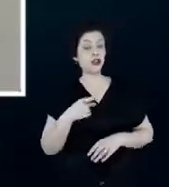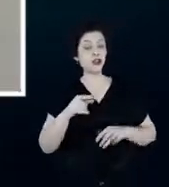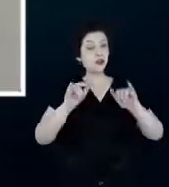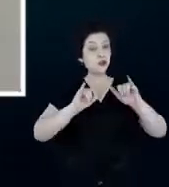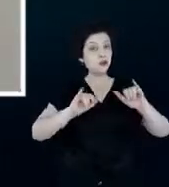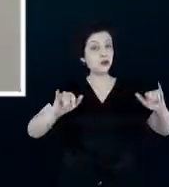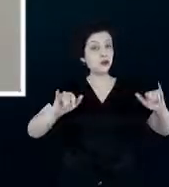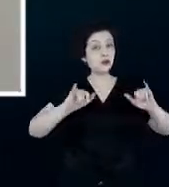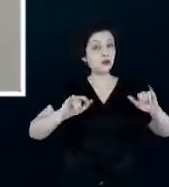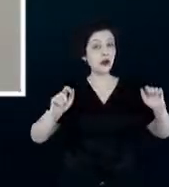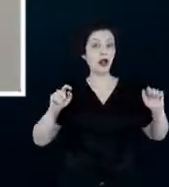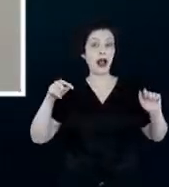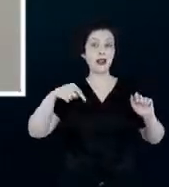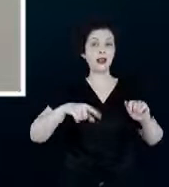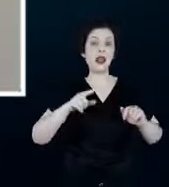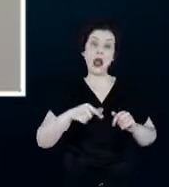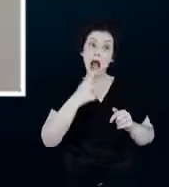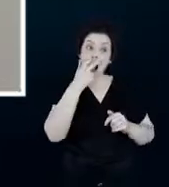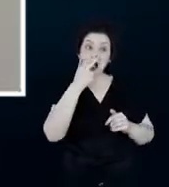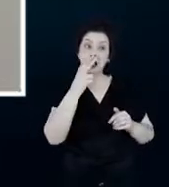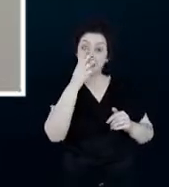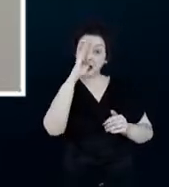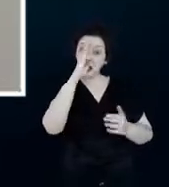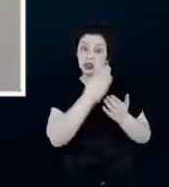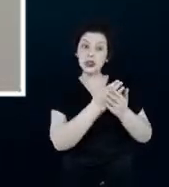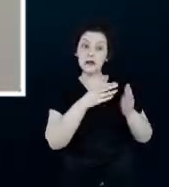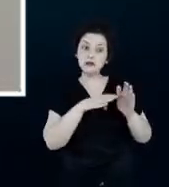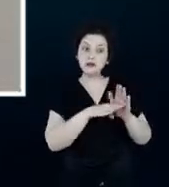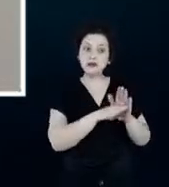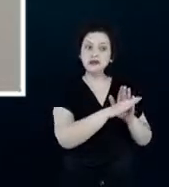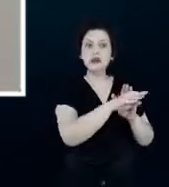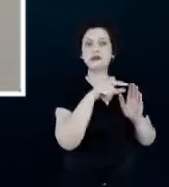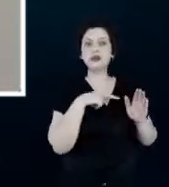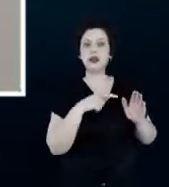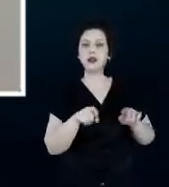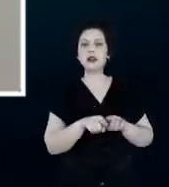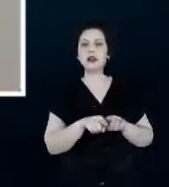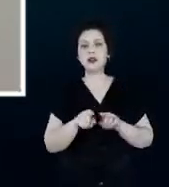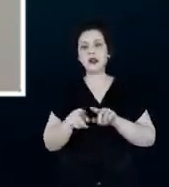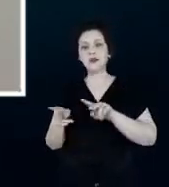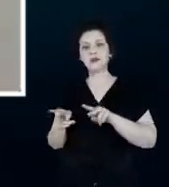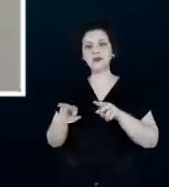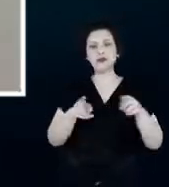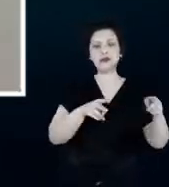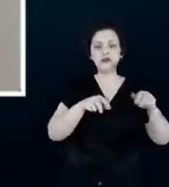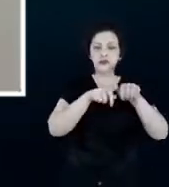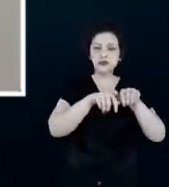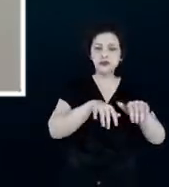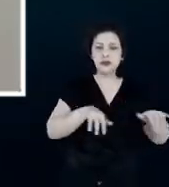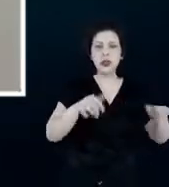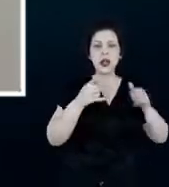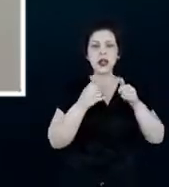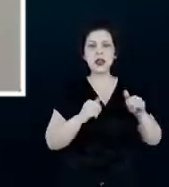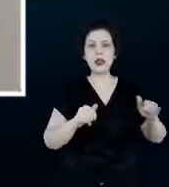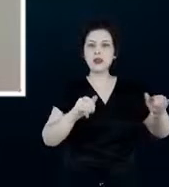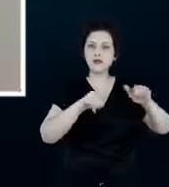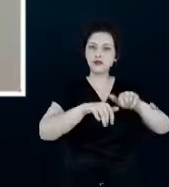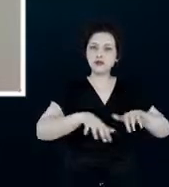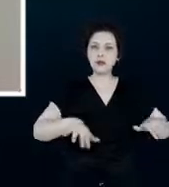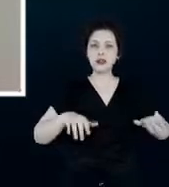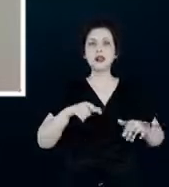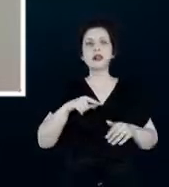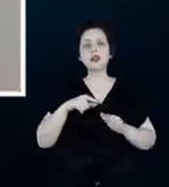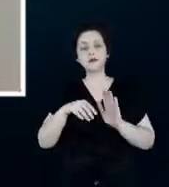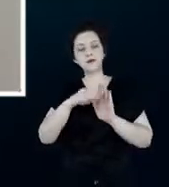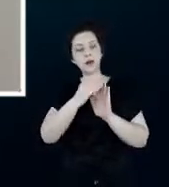gente entende que é promissor. A gente elencou aqueles temas de transição energética e, no paralelo, a gente tem uma agenda na